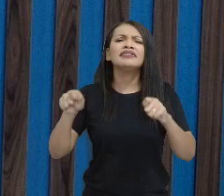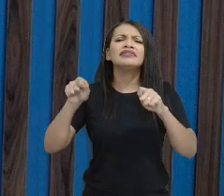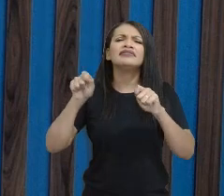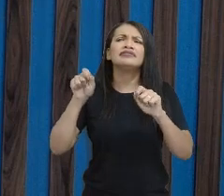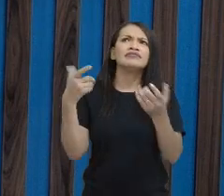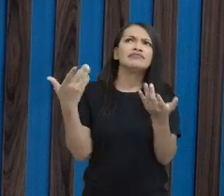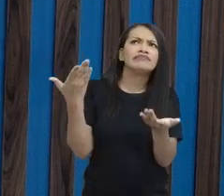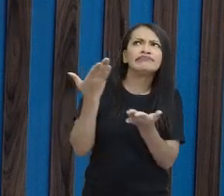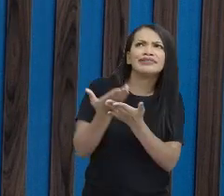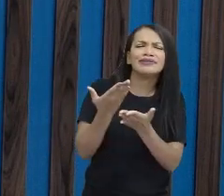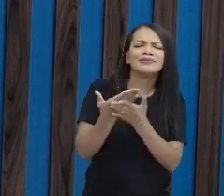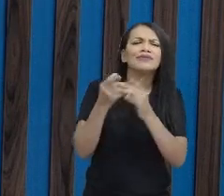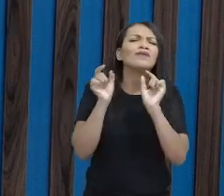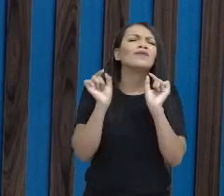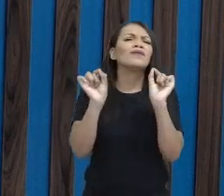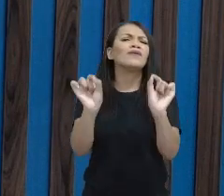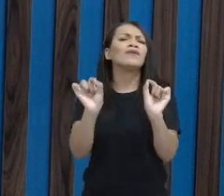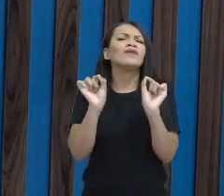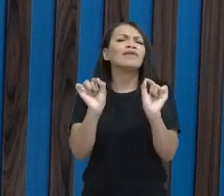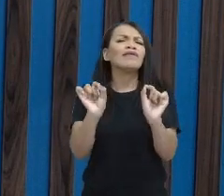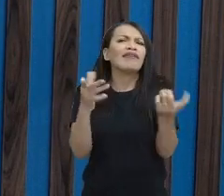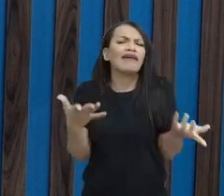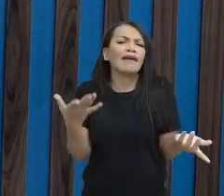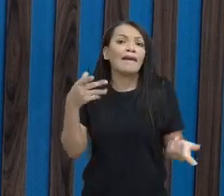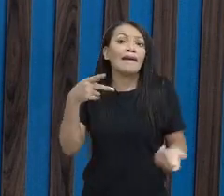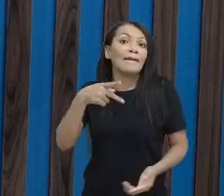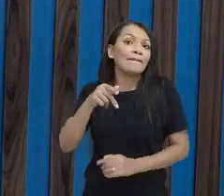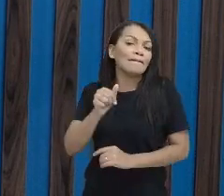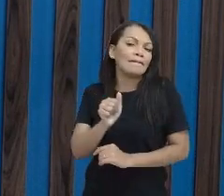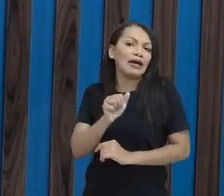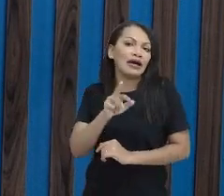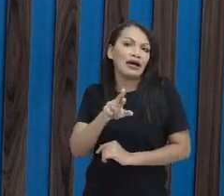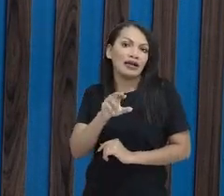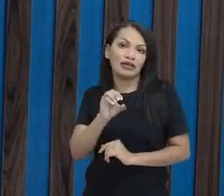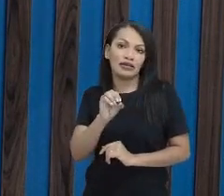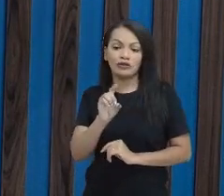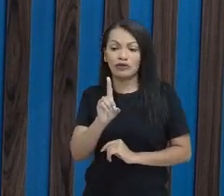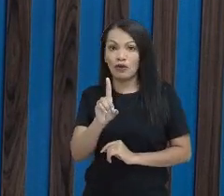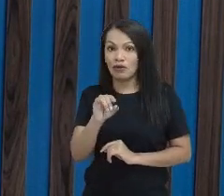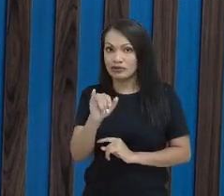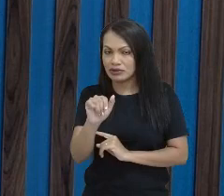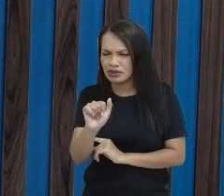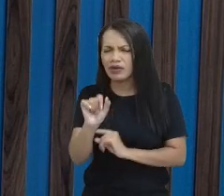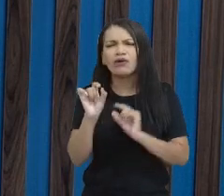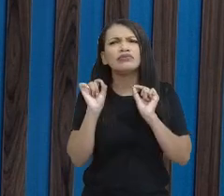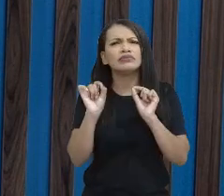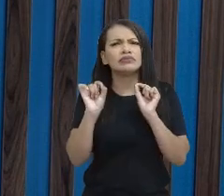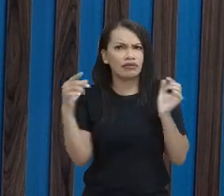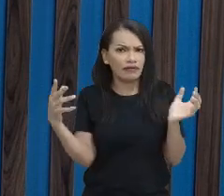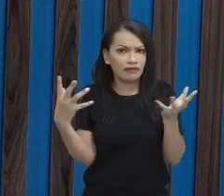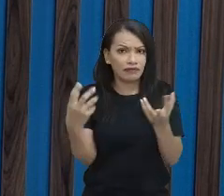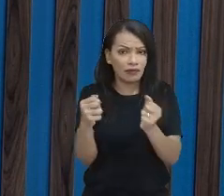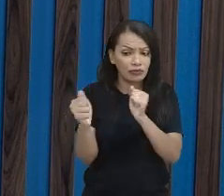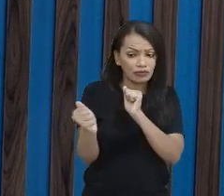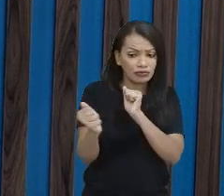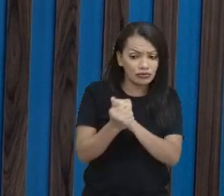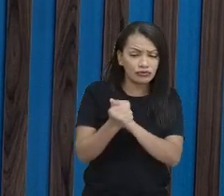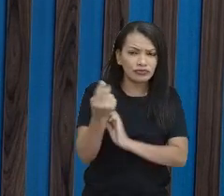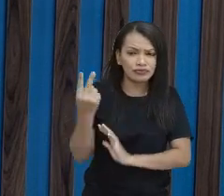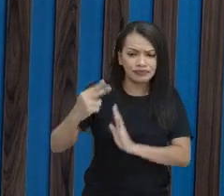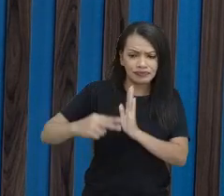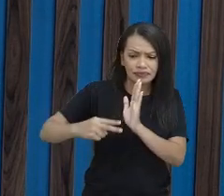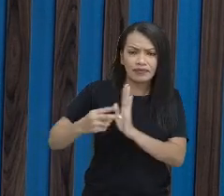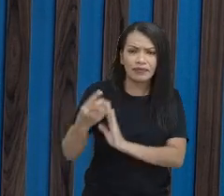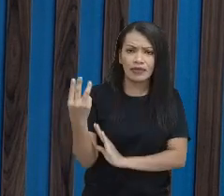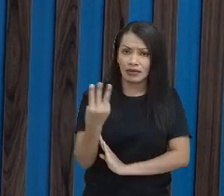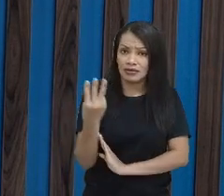E aí? Eita, o que é paródia? Antes, a gente vai ler junto, vamos ler juntos alguns poemas, tá certo? 3 poeminhas